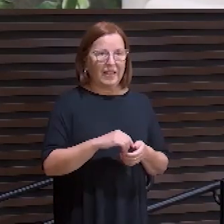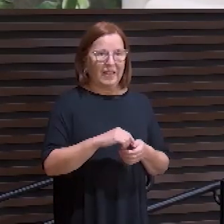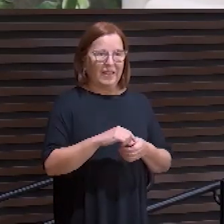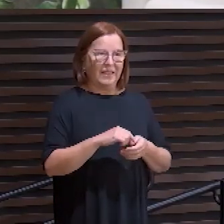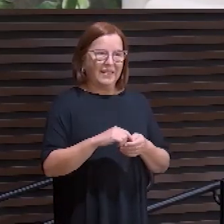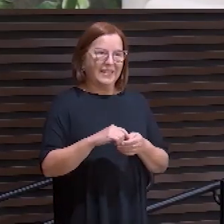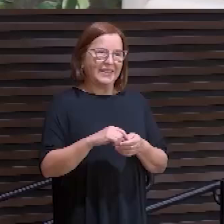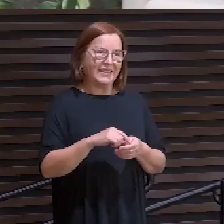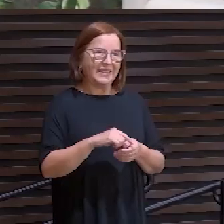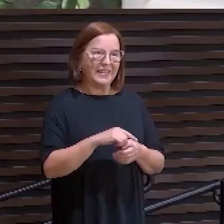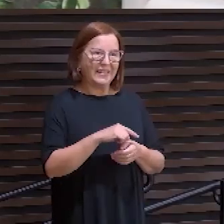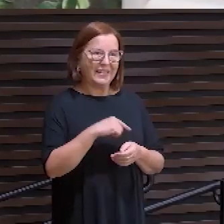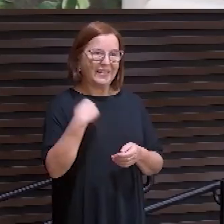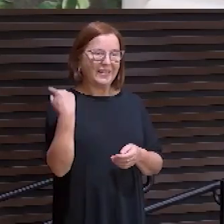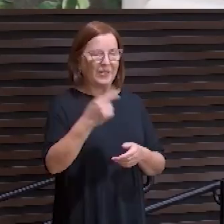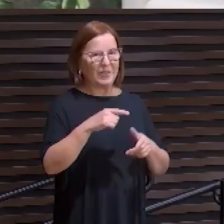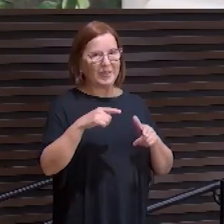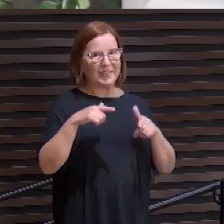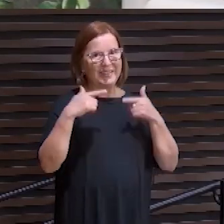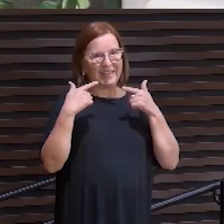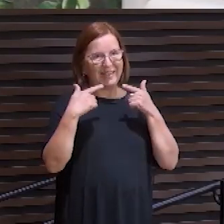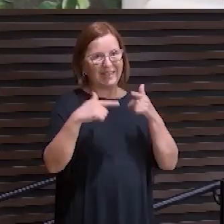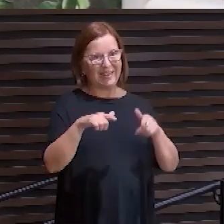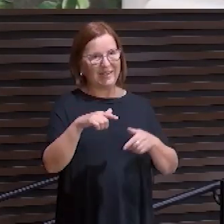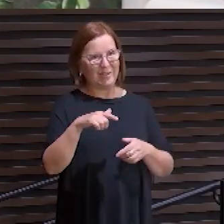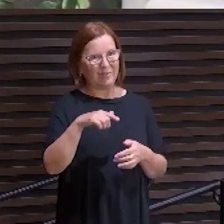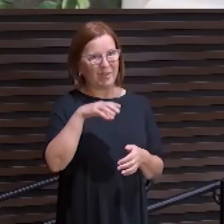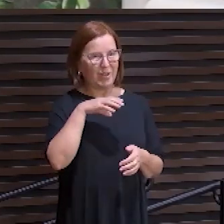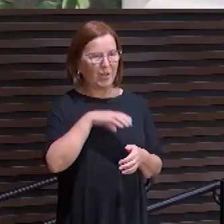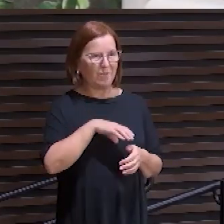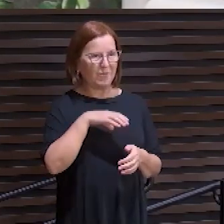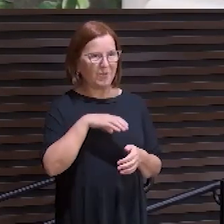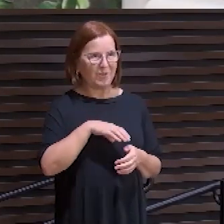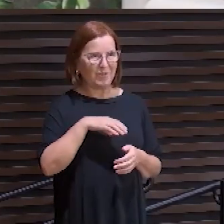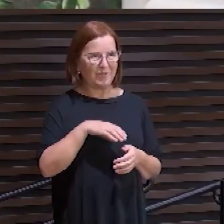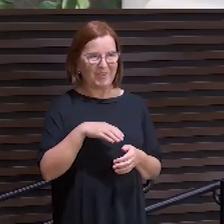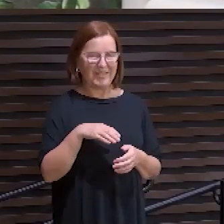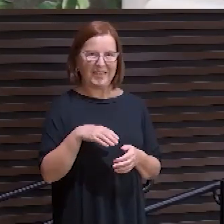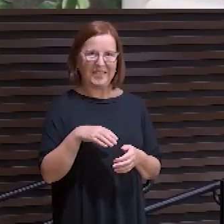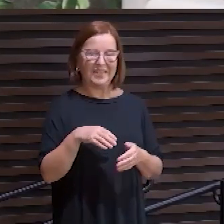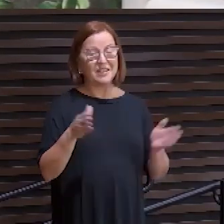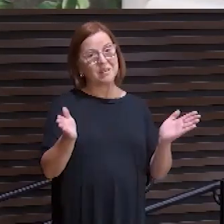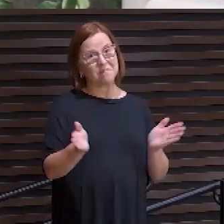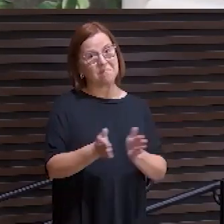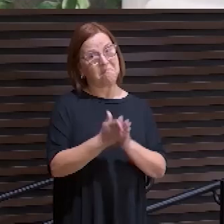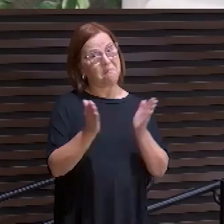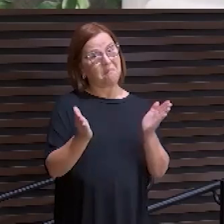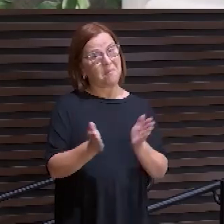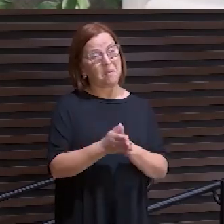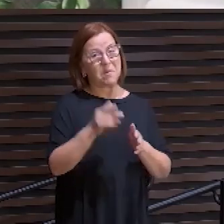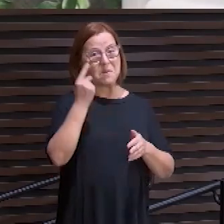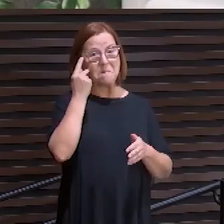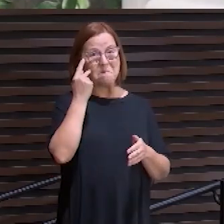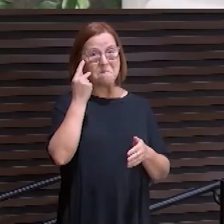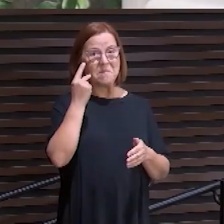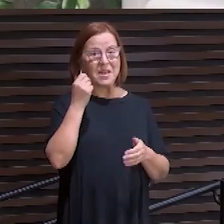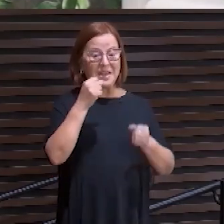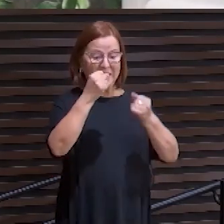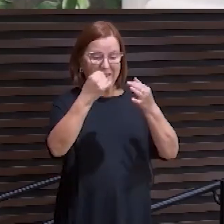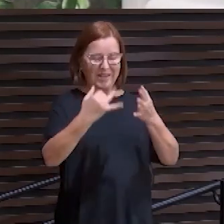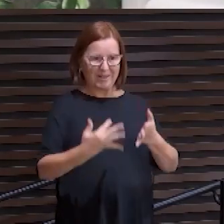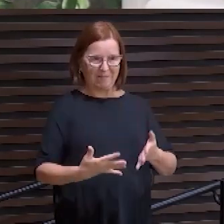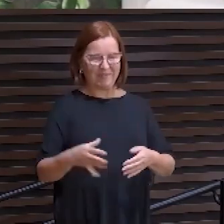né? Quase que ele só disse inculta, não falou que ela é bela, mas é uma língua pobre para dizer sobre o